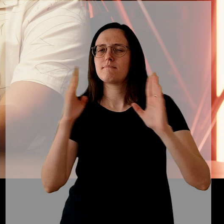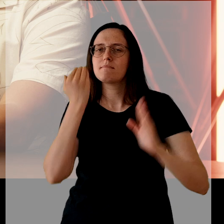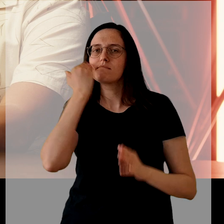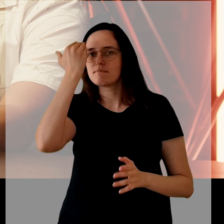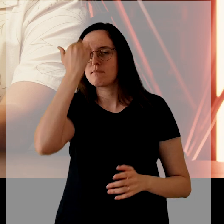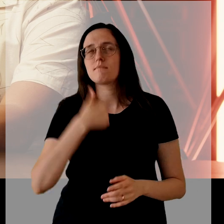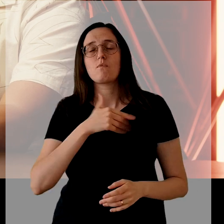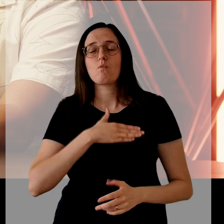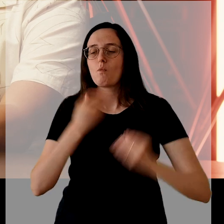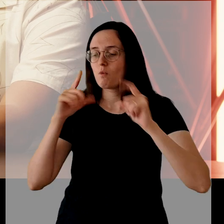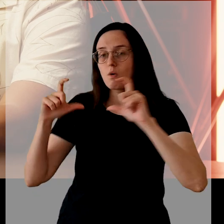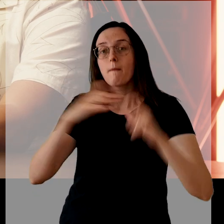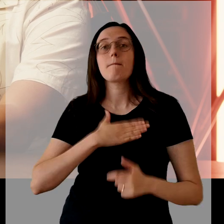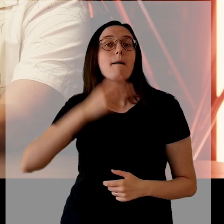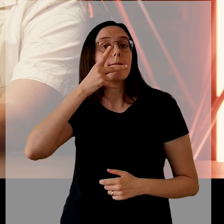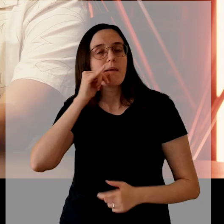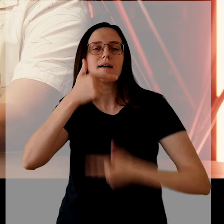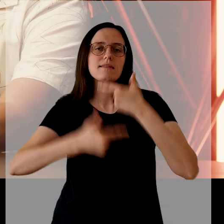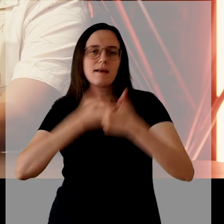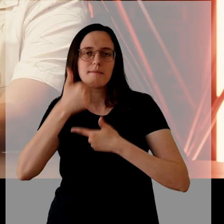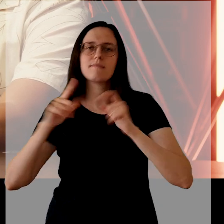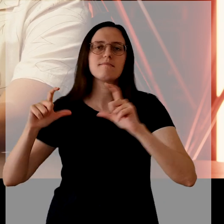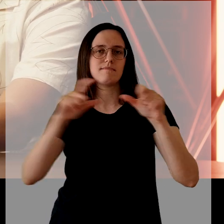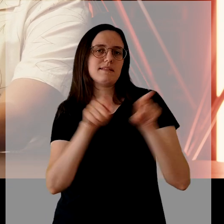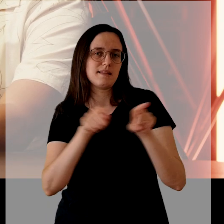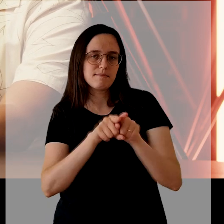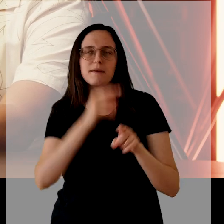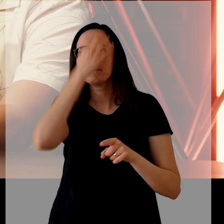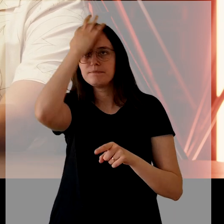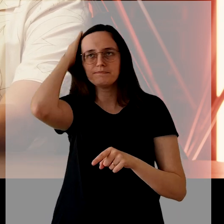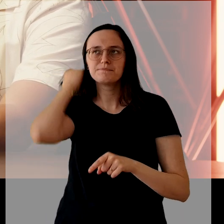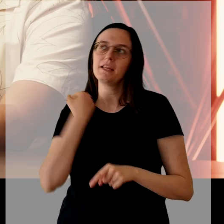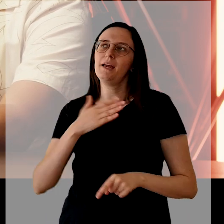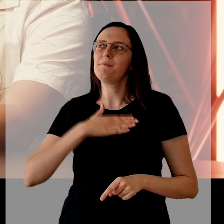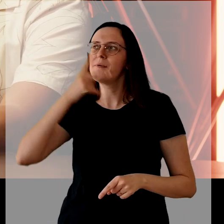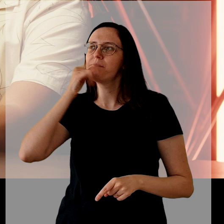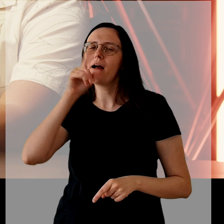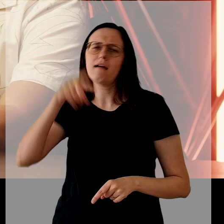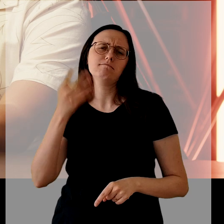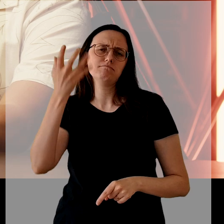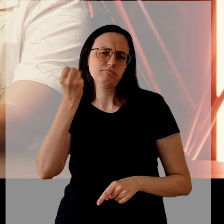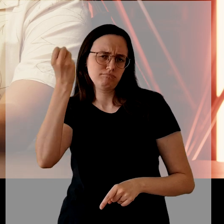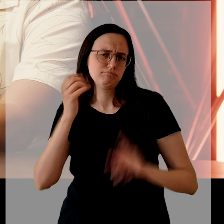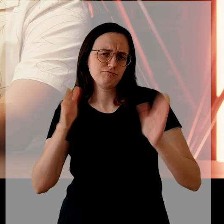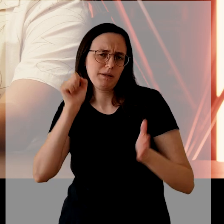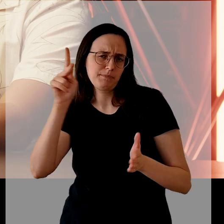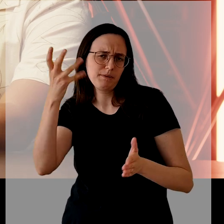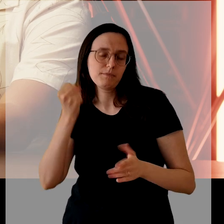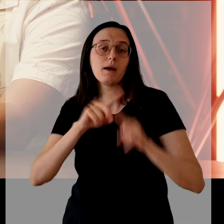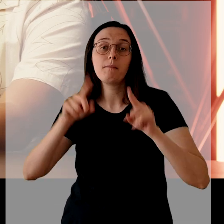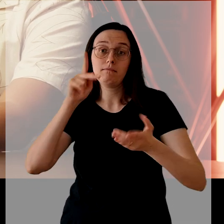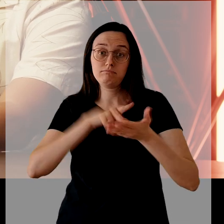Eu gostava muito de fotografia. Meu pai trabalhava um pouco com fotografia. Meu pai é aposentado hoje, mas ele